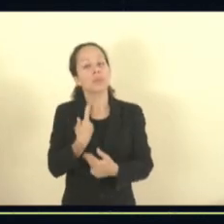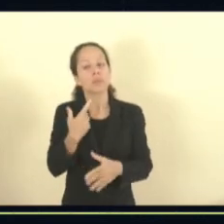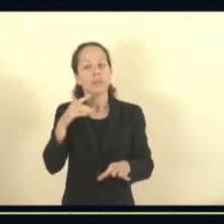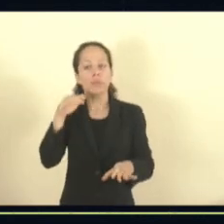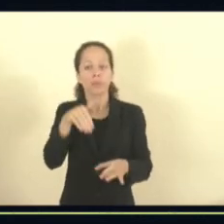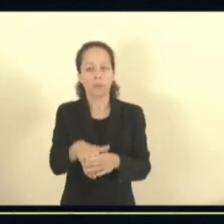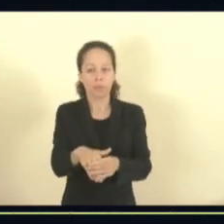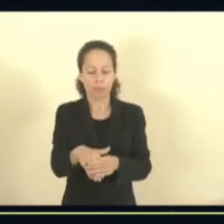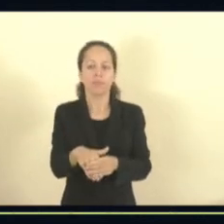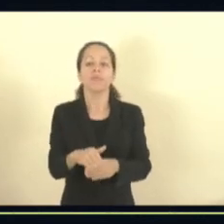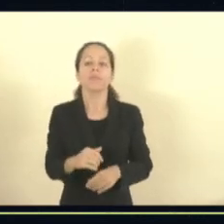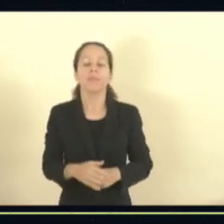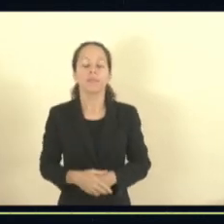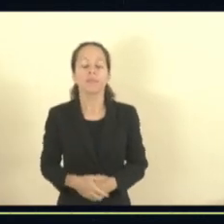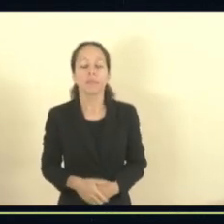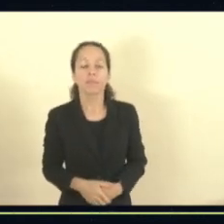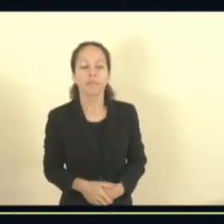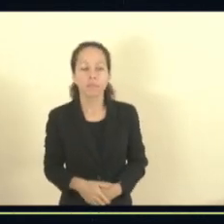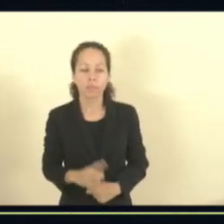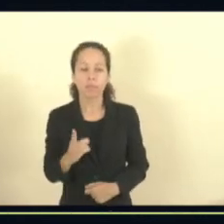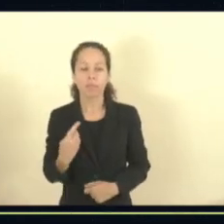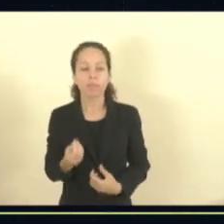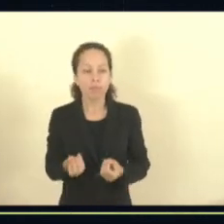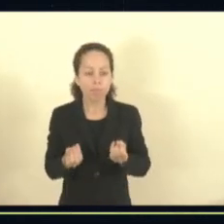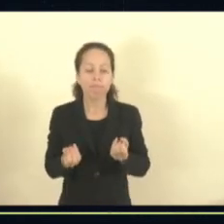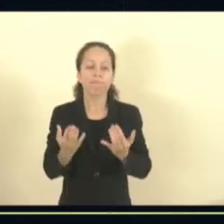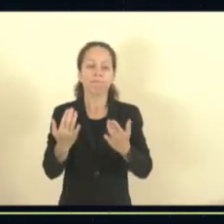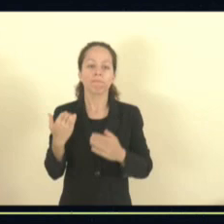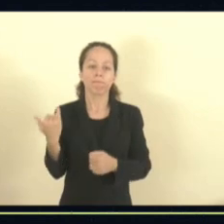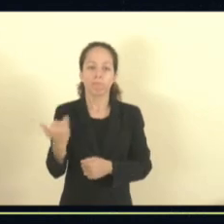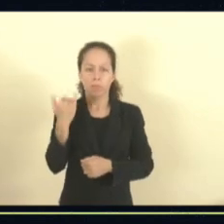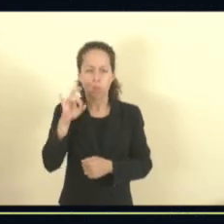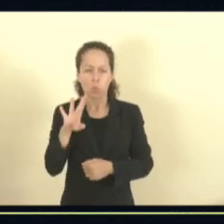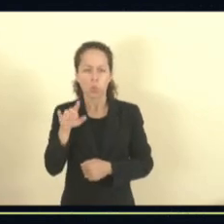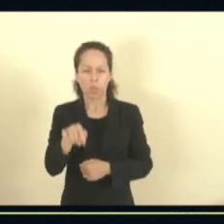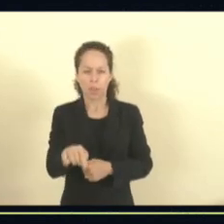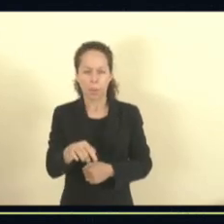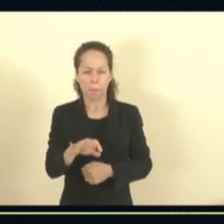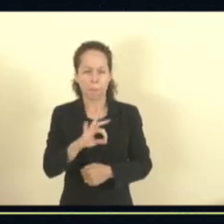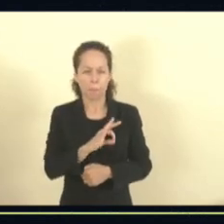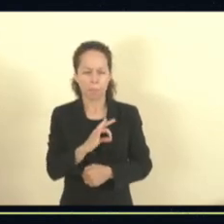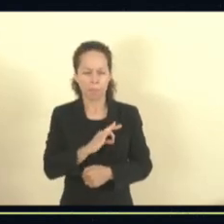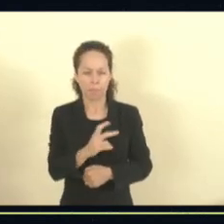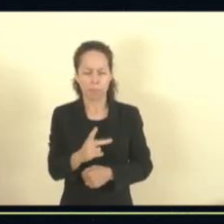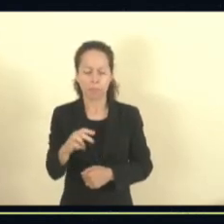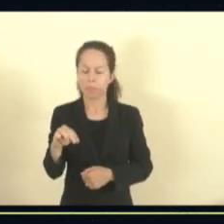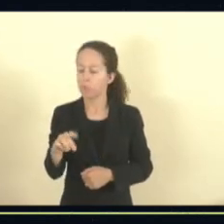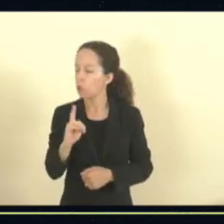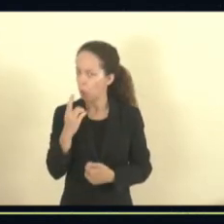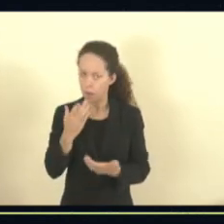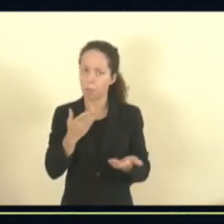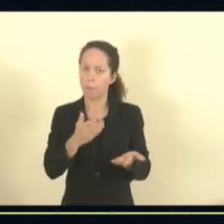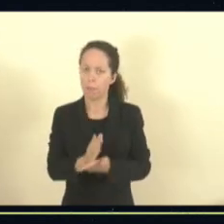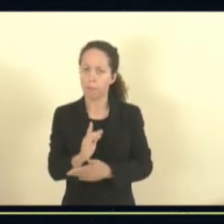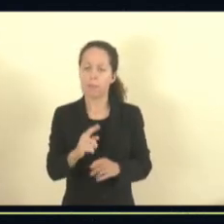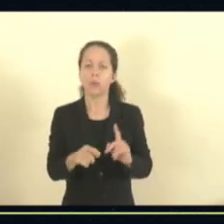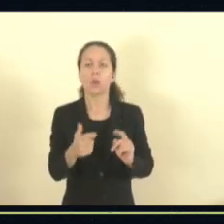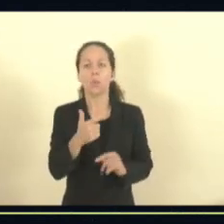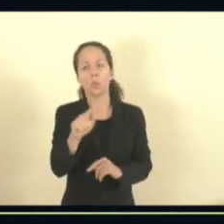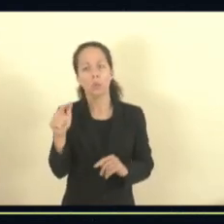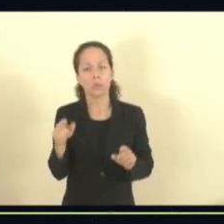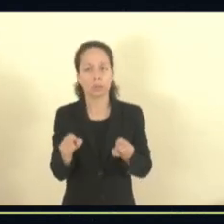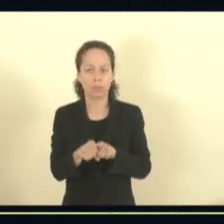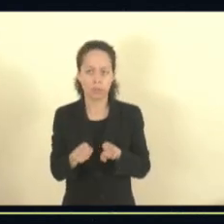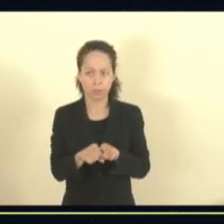que nós possamos fazer uma entrega importante também, não só essa da Polícia Militar, que acabamos de aprovar, mas de outras correções que faremos aqui. Além